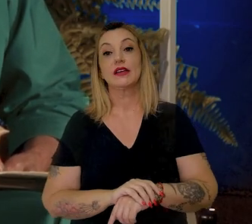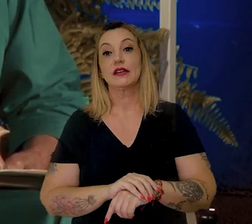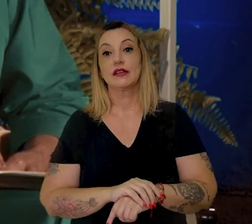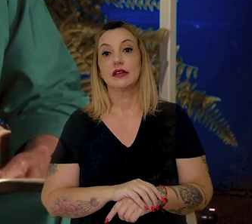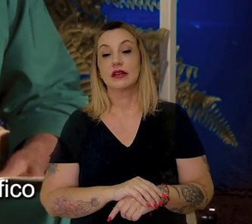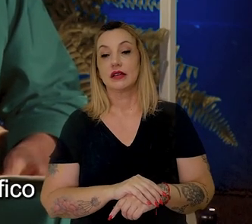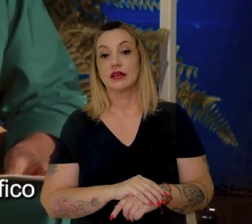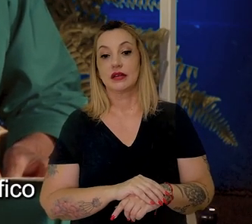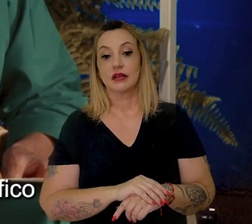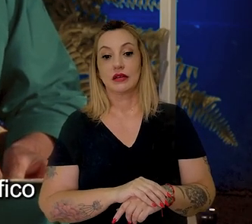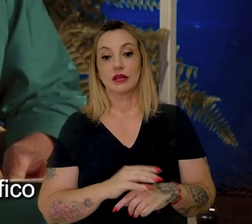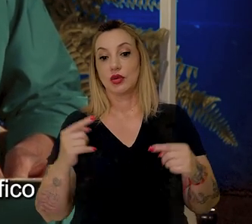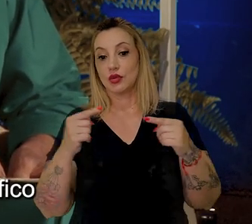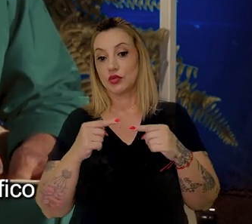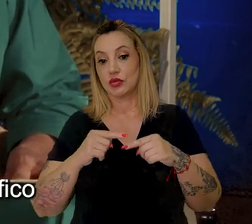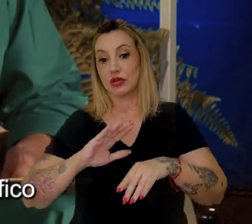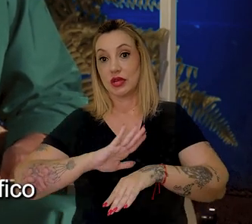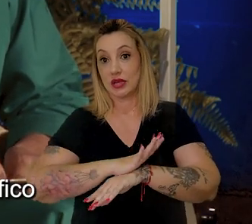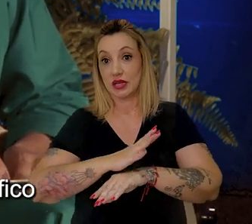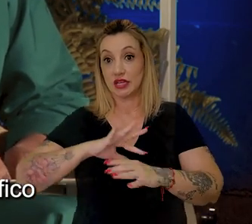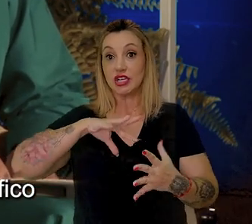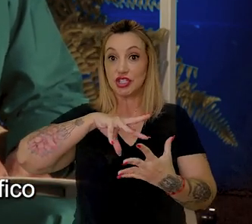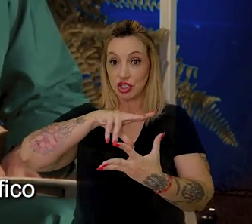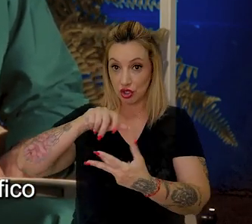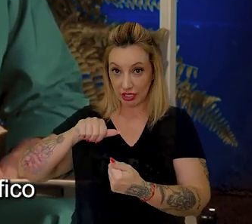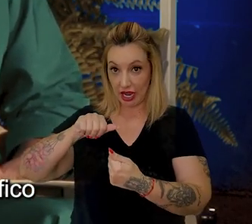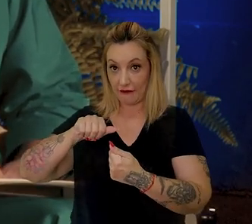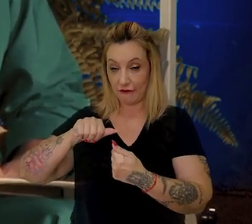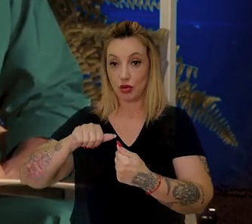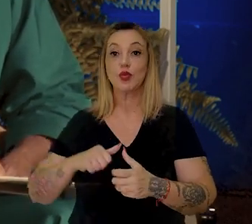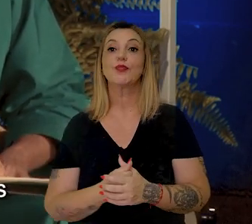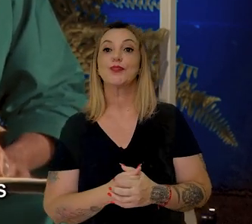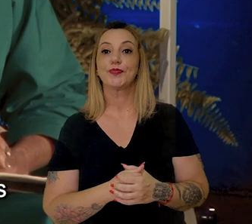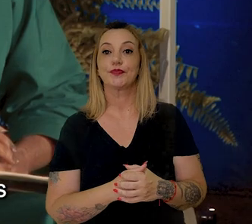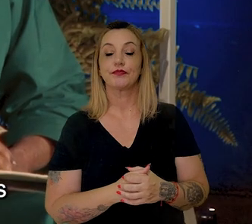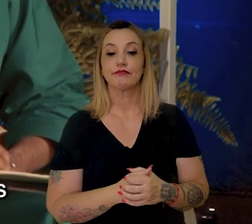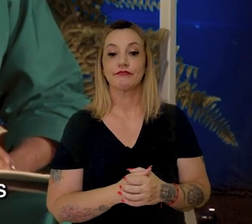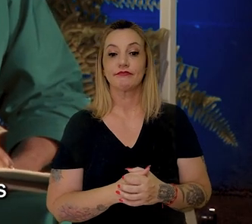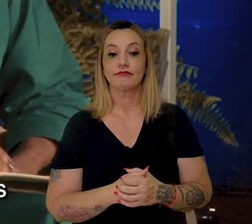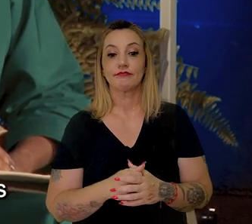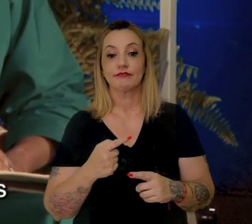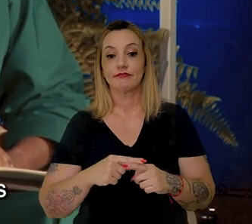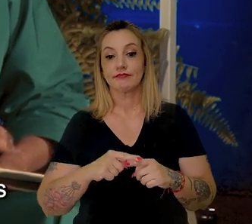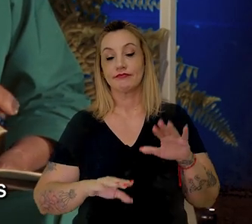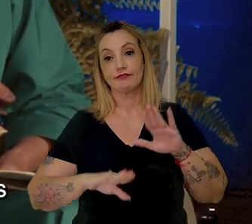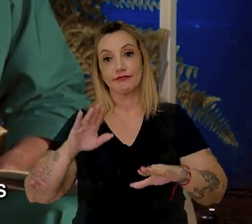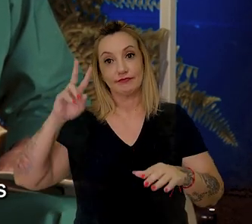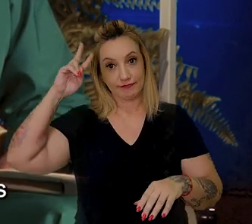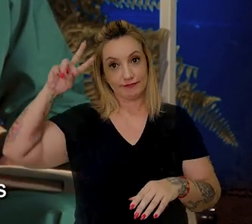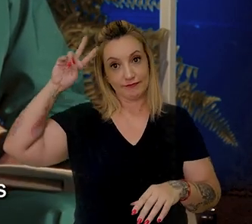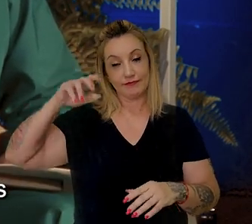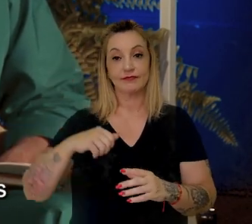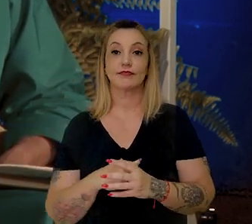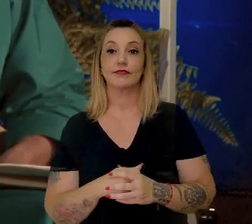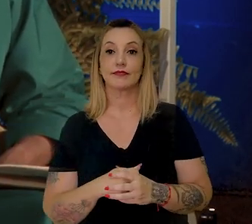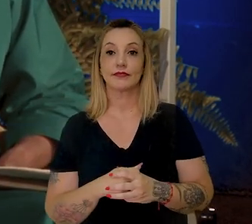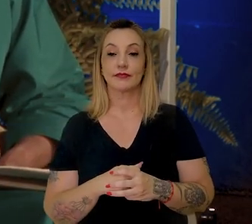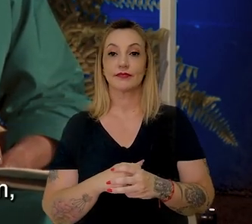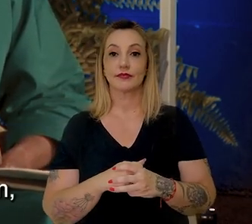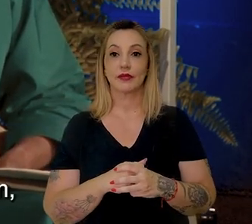a eu acho que existe o racismo geográfico né por várias considerações históricas né